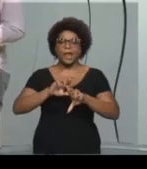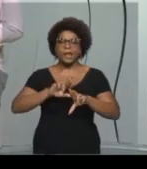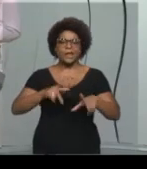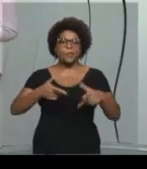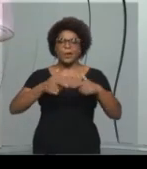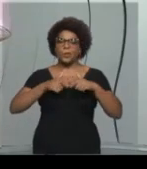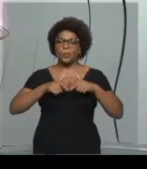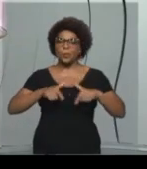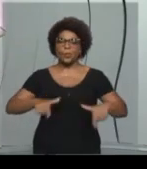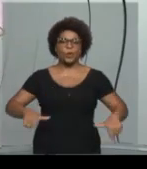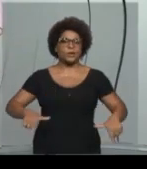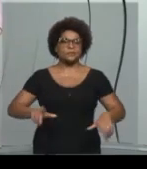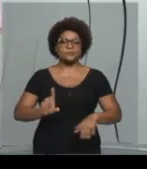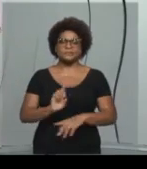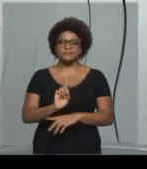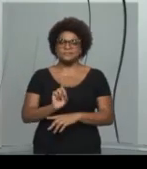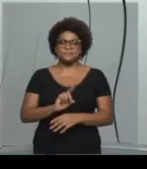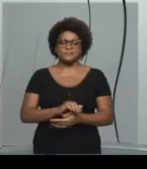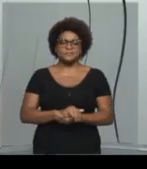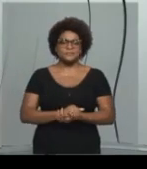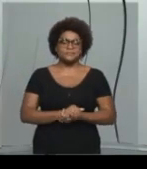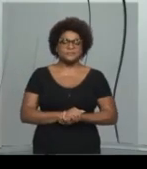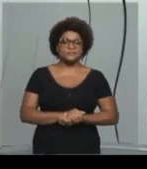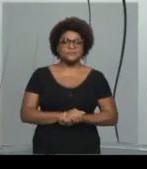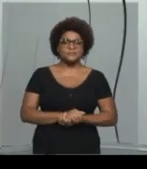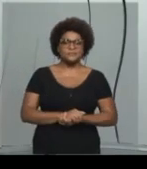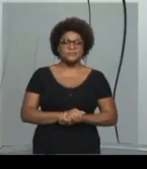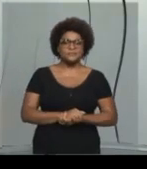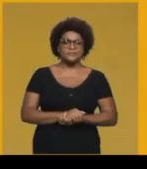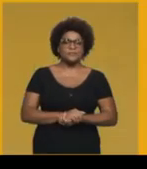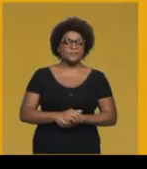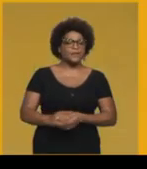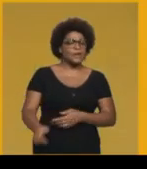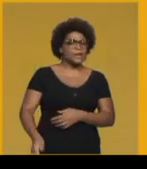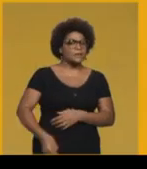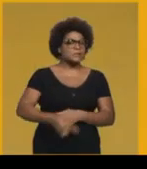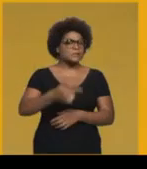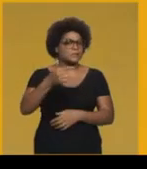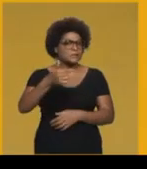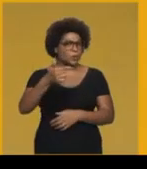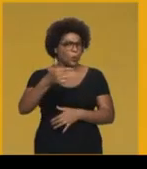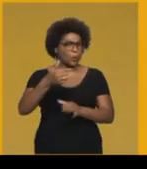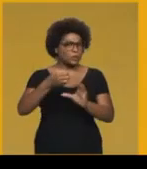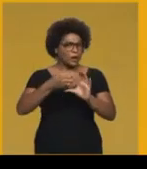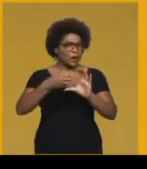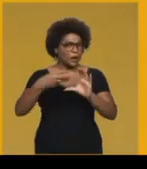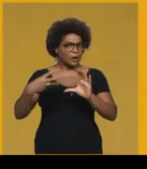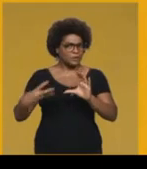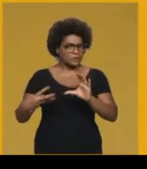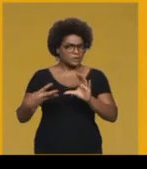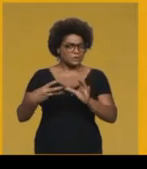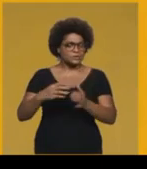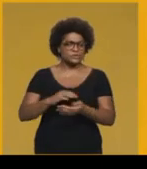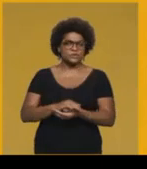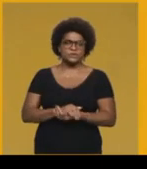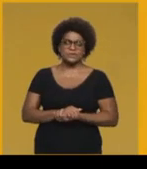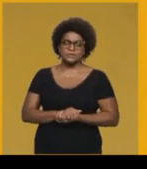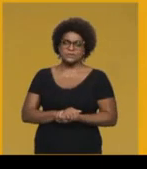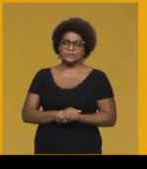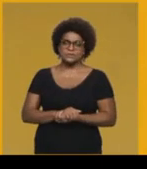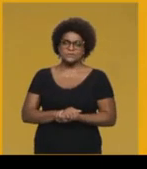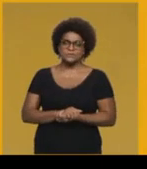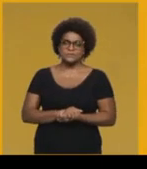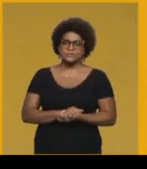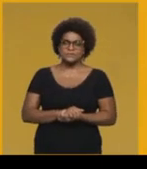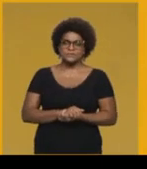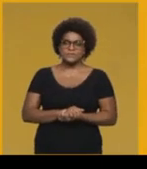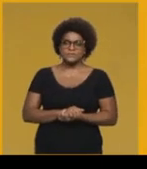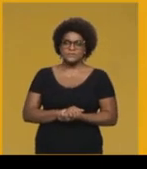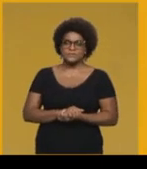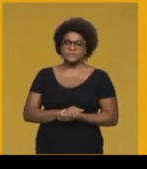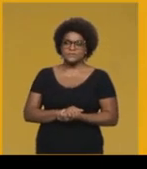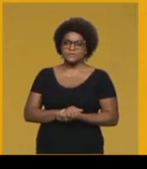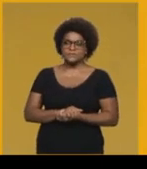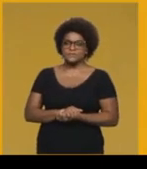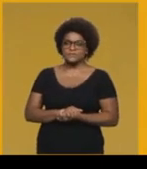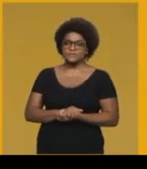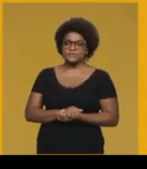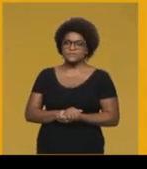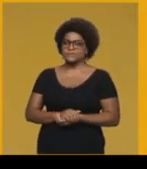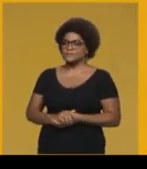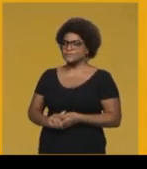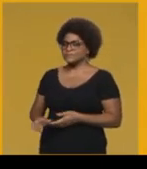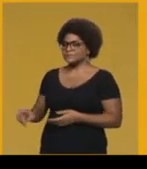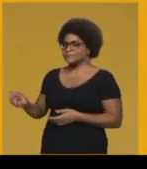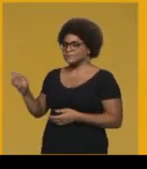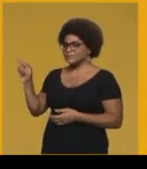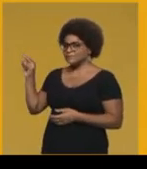característica. Eles integram os consumidores de cultura a partir de cima. E já já eu vou voltar